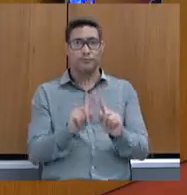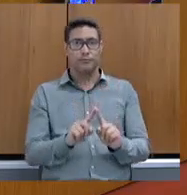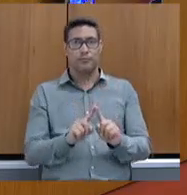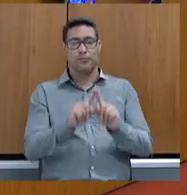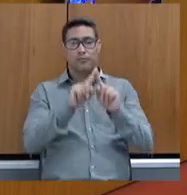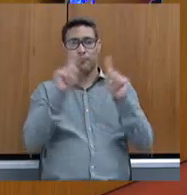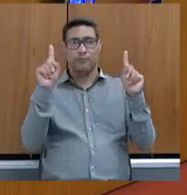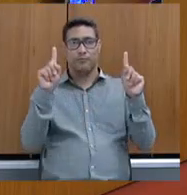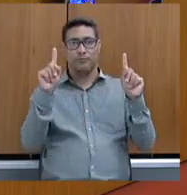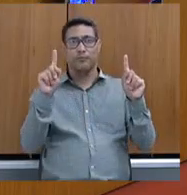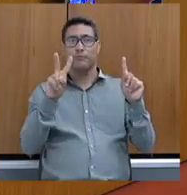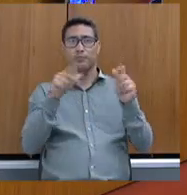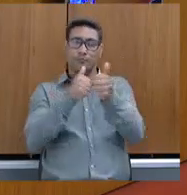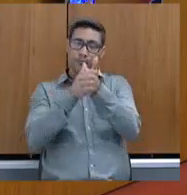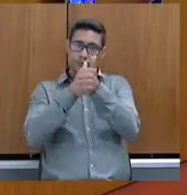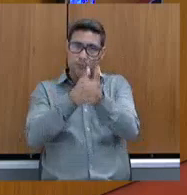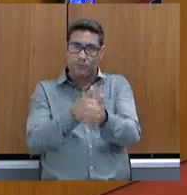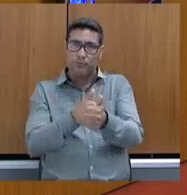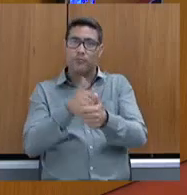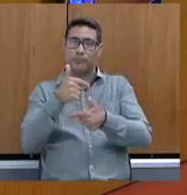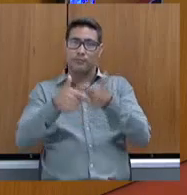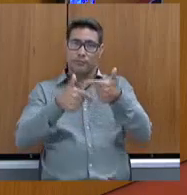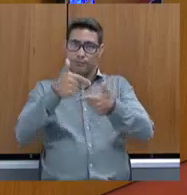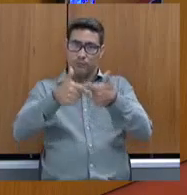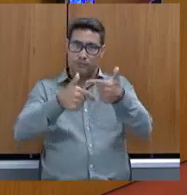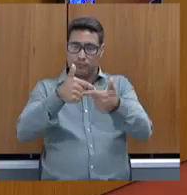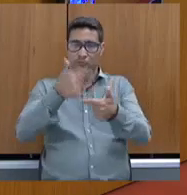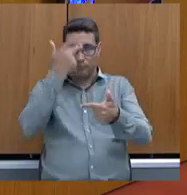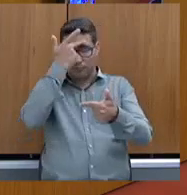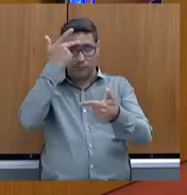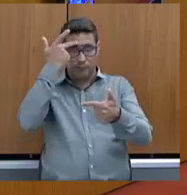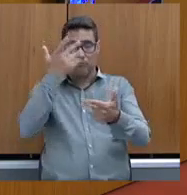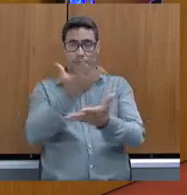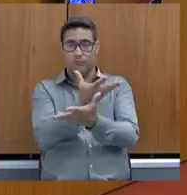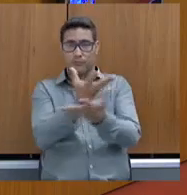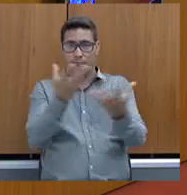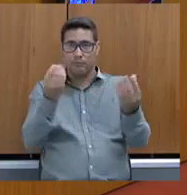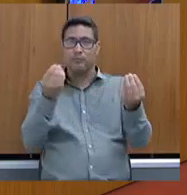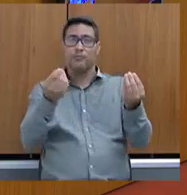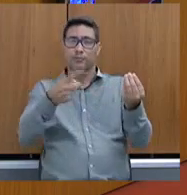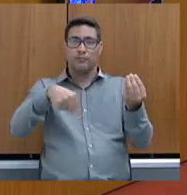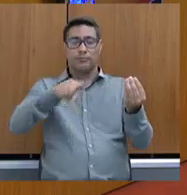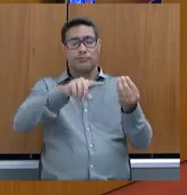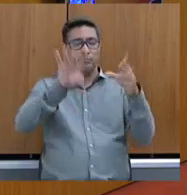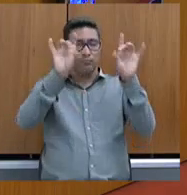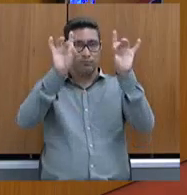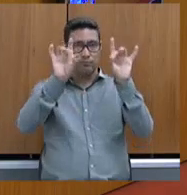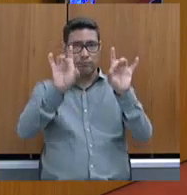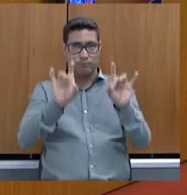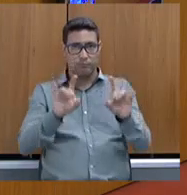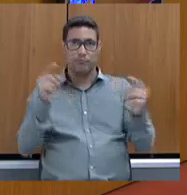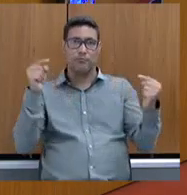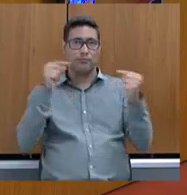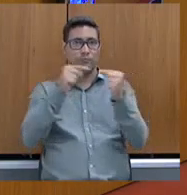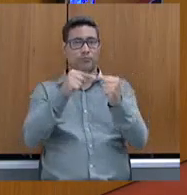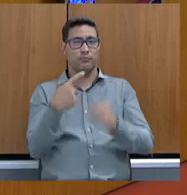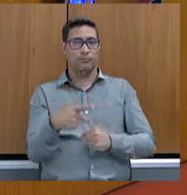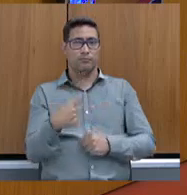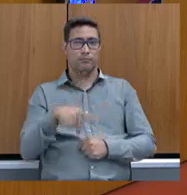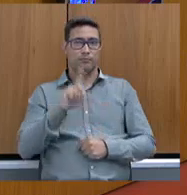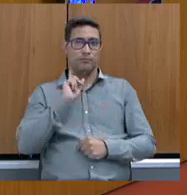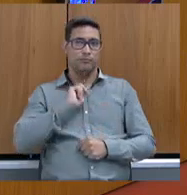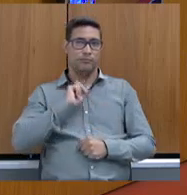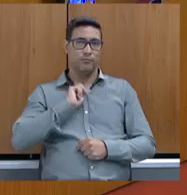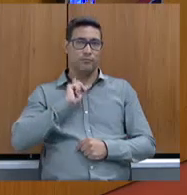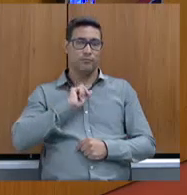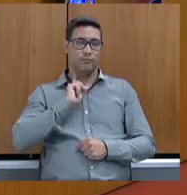certamente acompanharei o trabalho de pessoas de tanto destaque tão envolvidas com as nossas Minas Gerais obrigada por